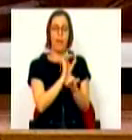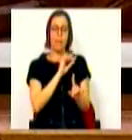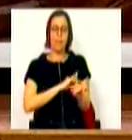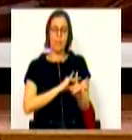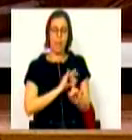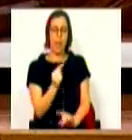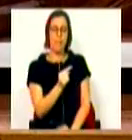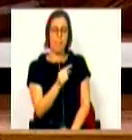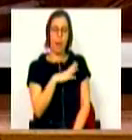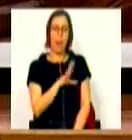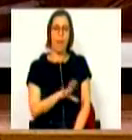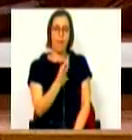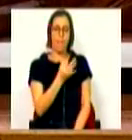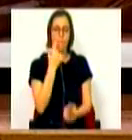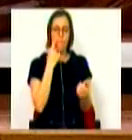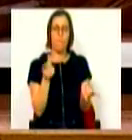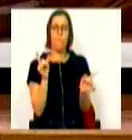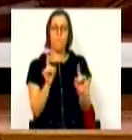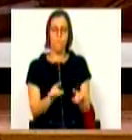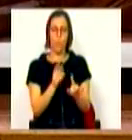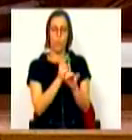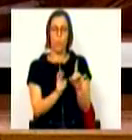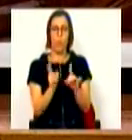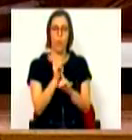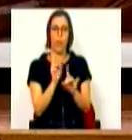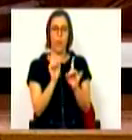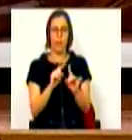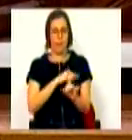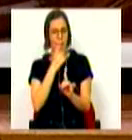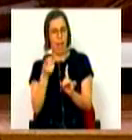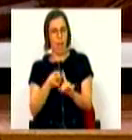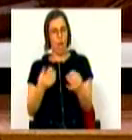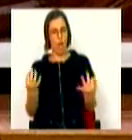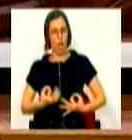salário mínimo nacional, que voltou a ser aumentado este ano.